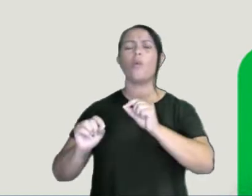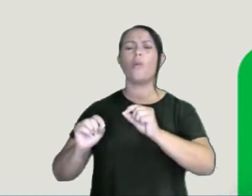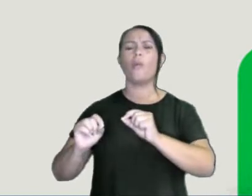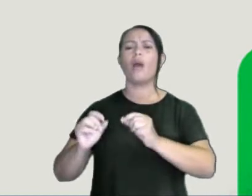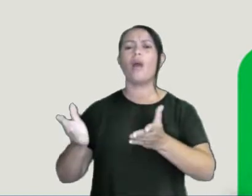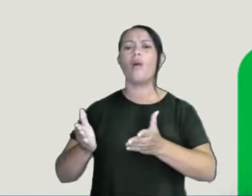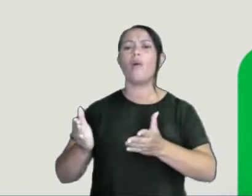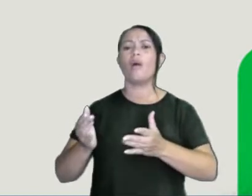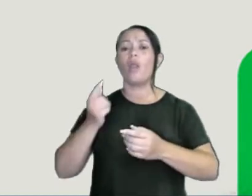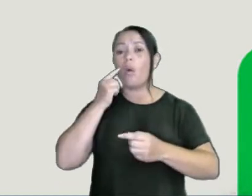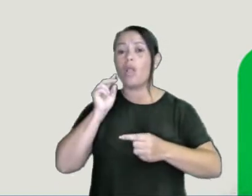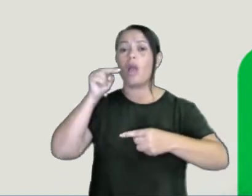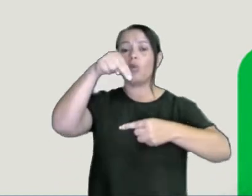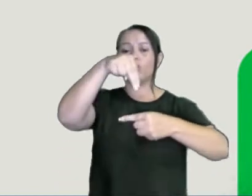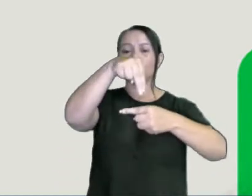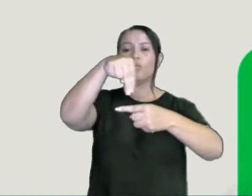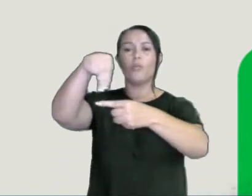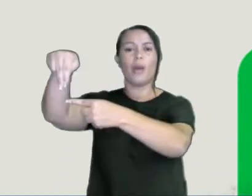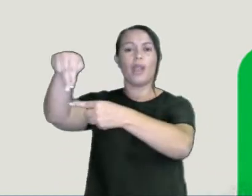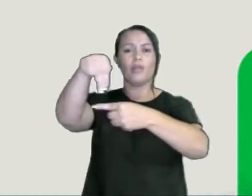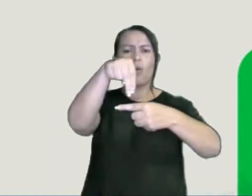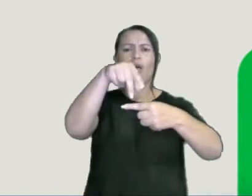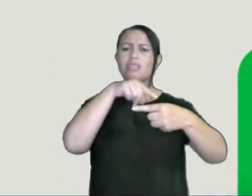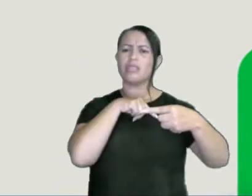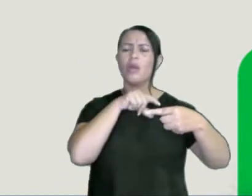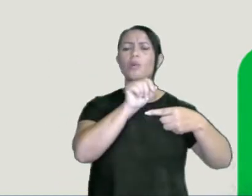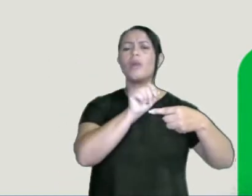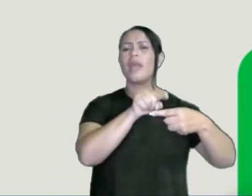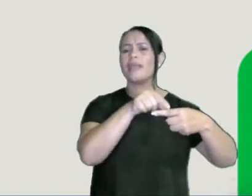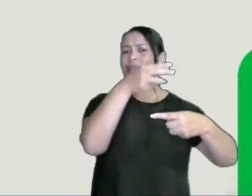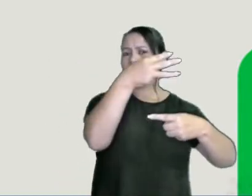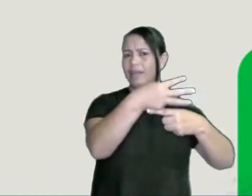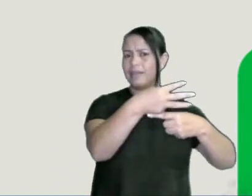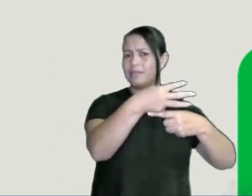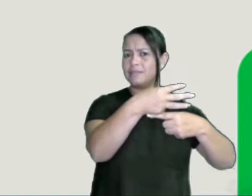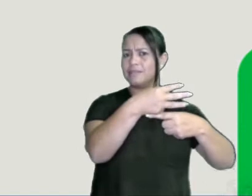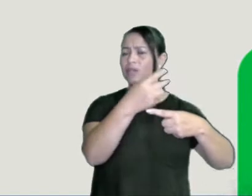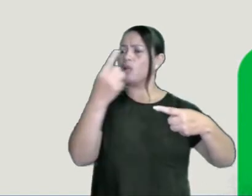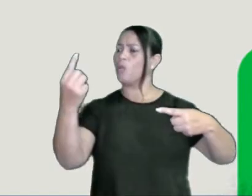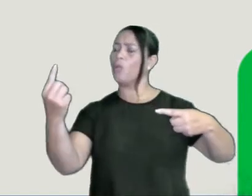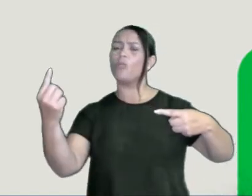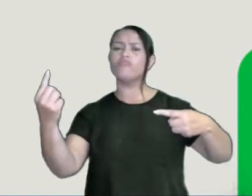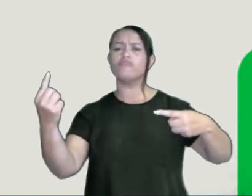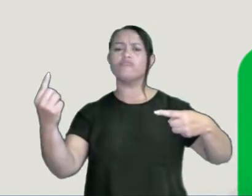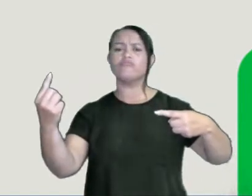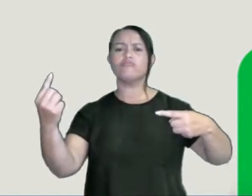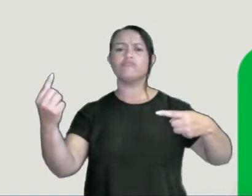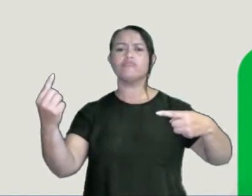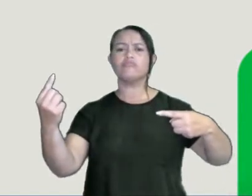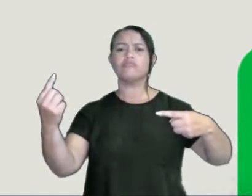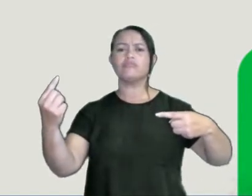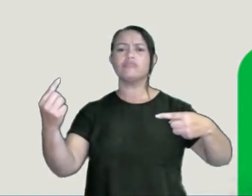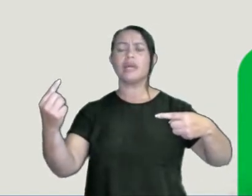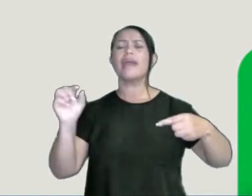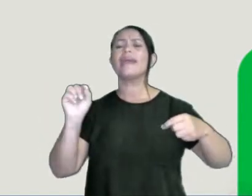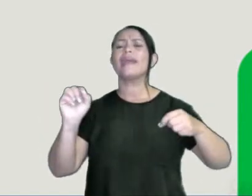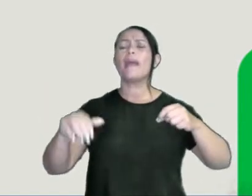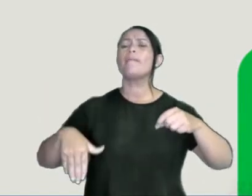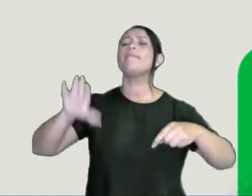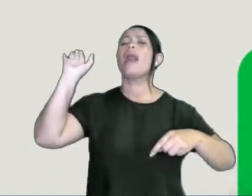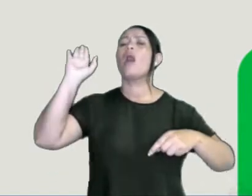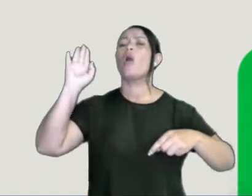próximo passo? Olhar o numerador. Aqui eu tenho 3 e aqui eu tenho 1. Então, quem é